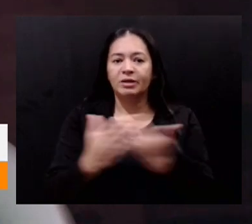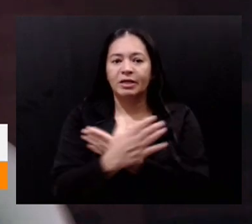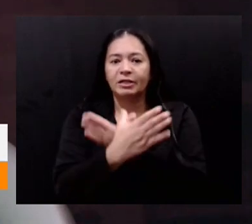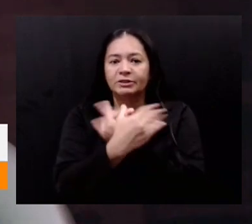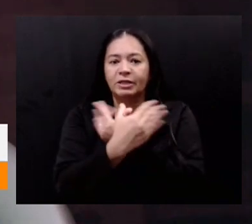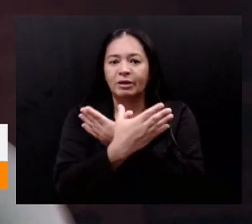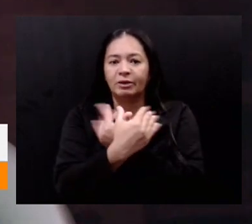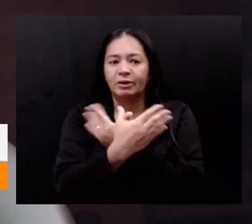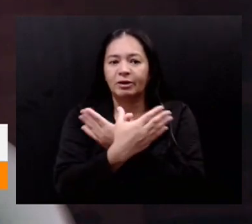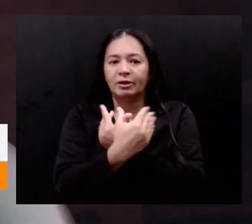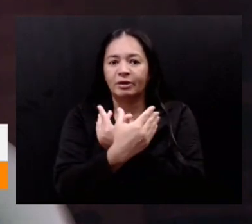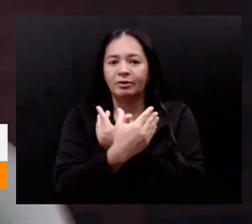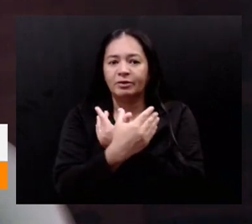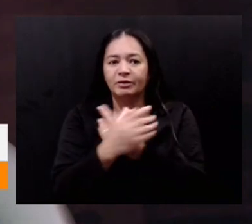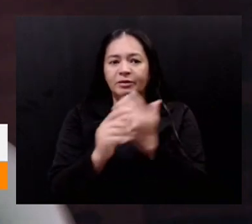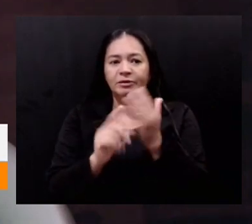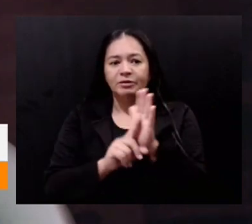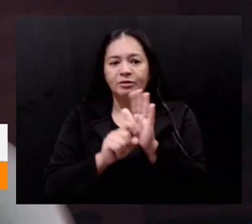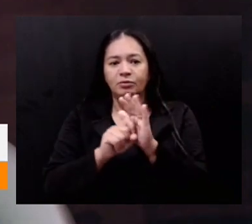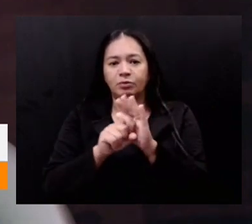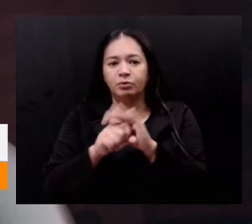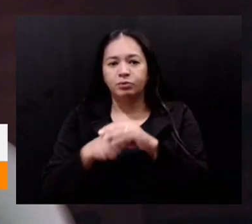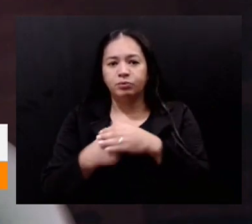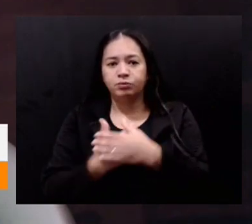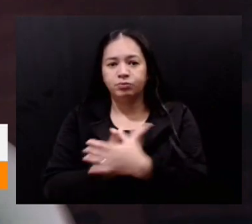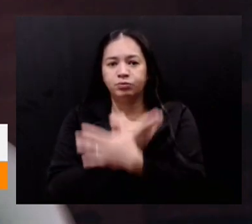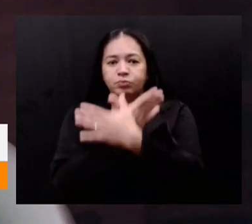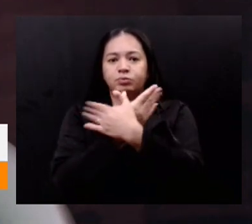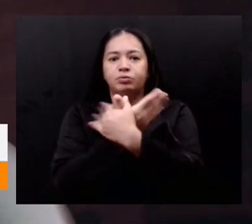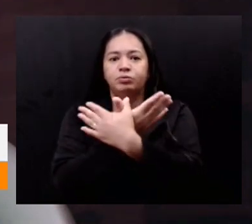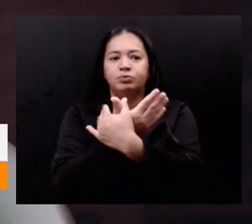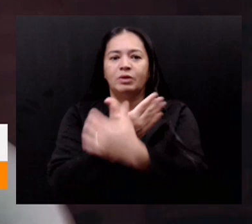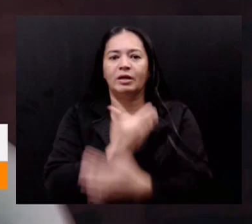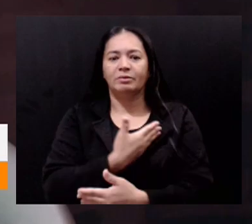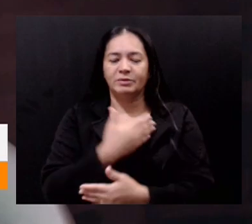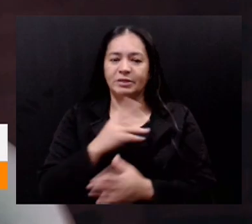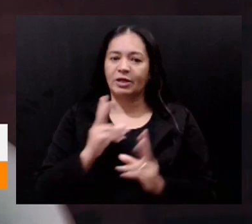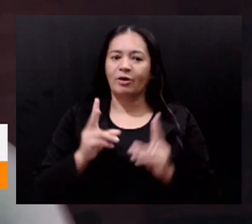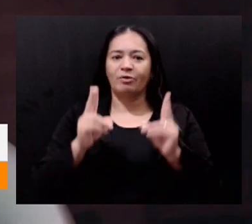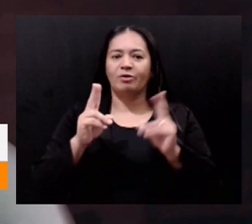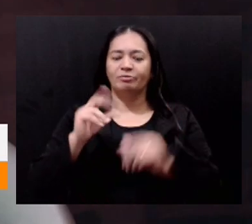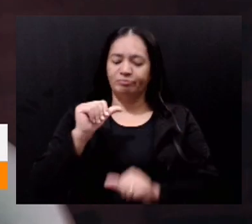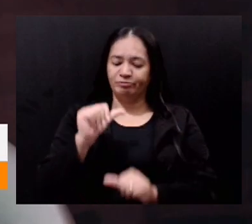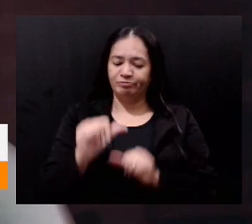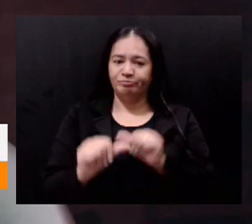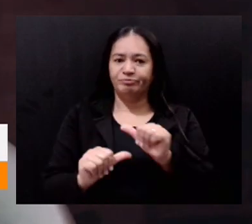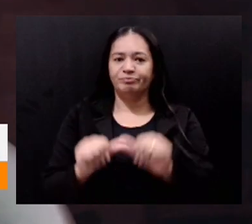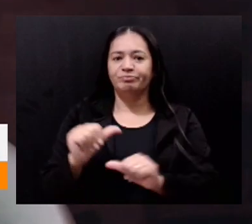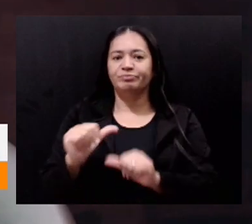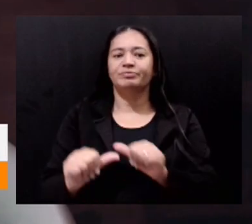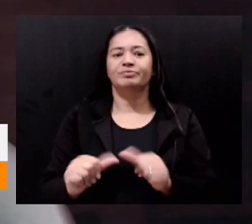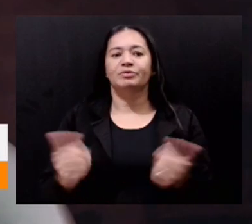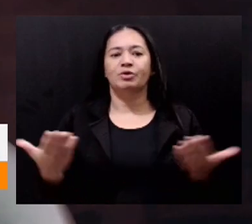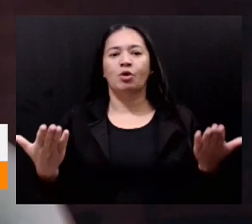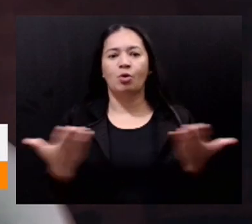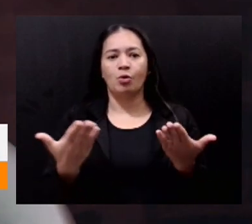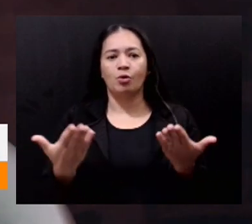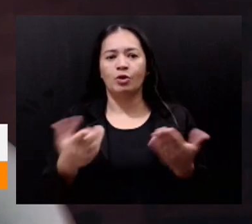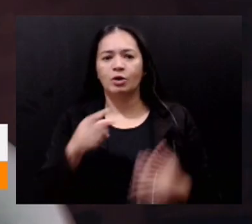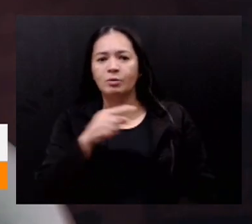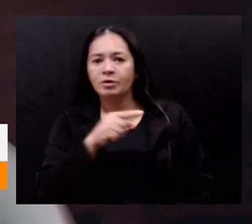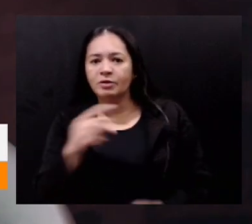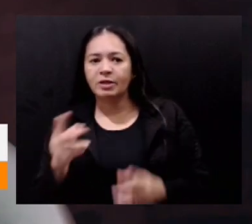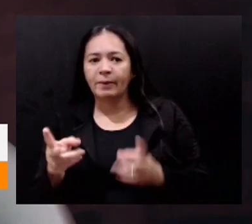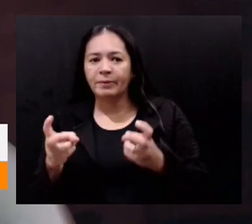a amizade ela vai perdurando, ela vai fazendo dessa mesma forma. Hoje, para você identificar aquele que é um colega de um amigo no